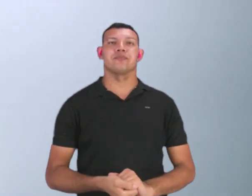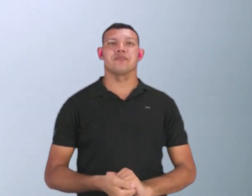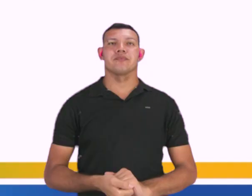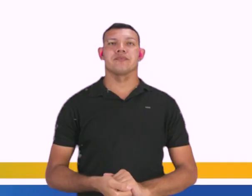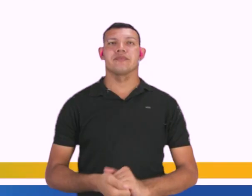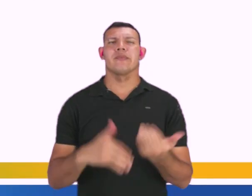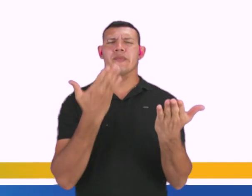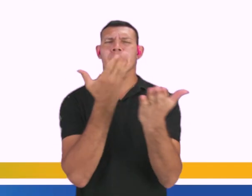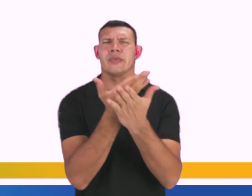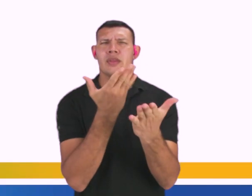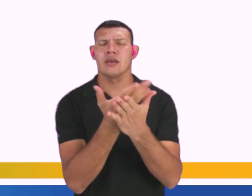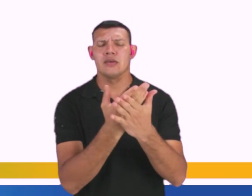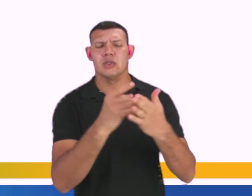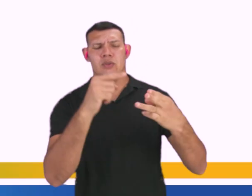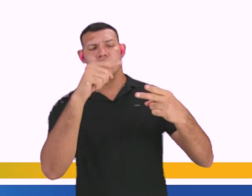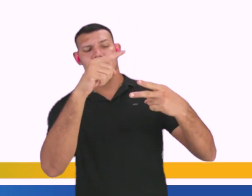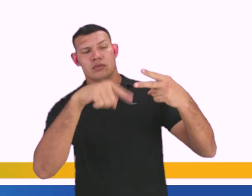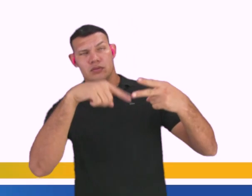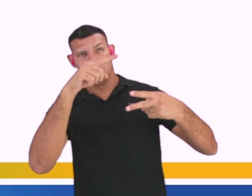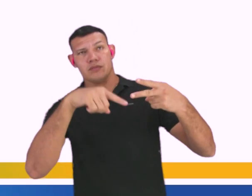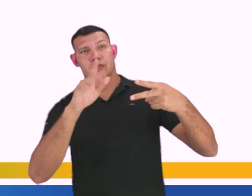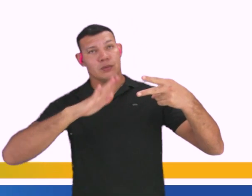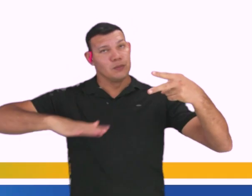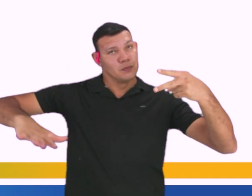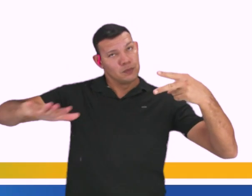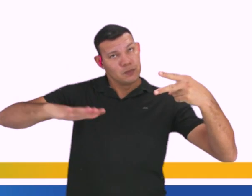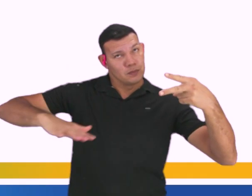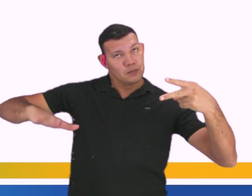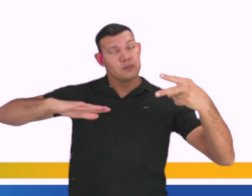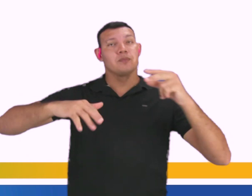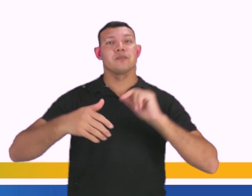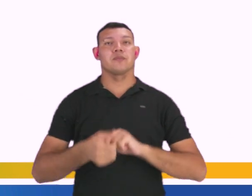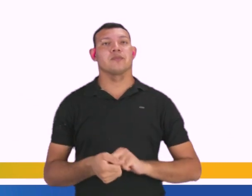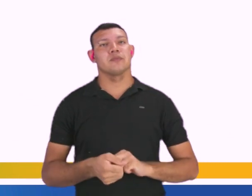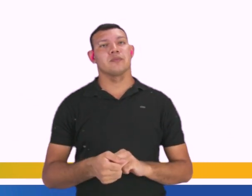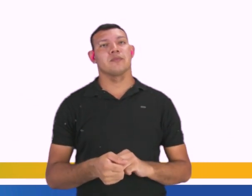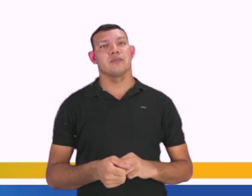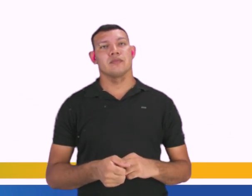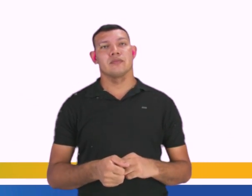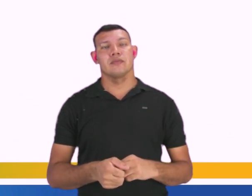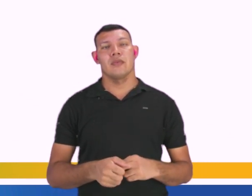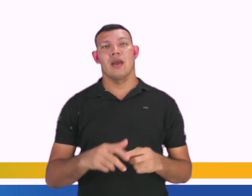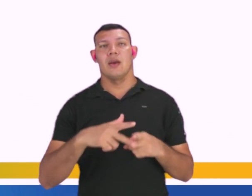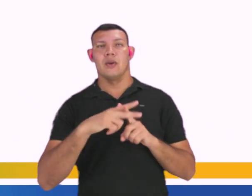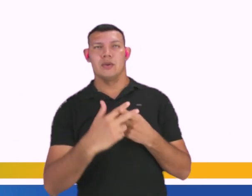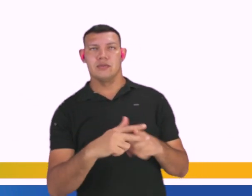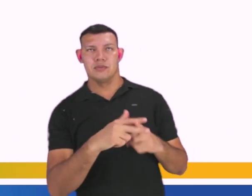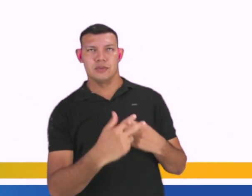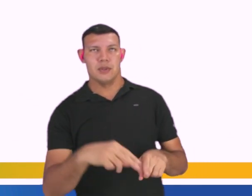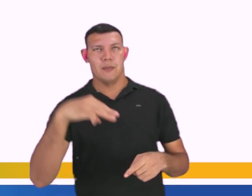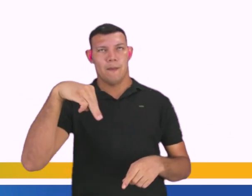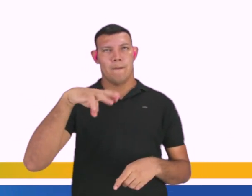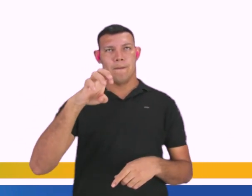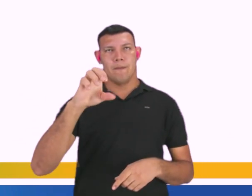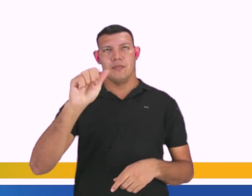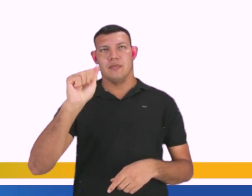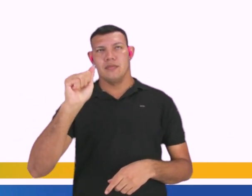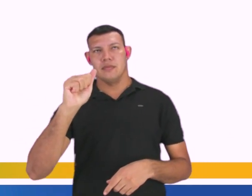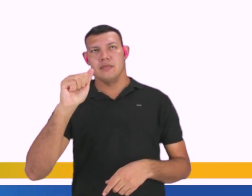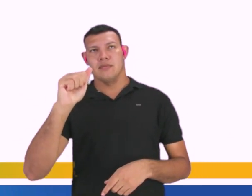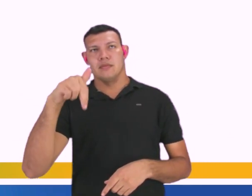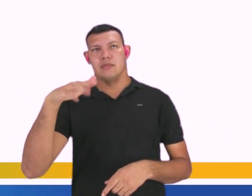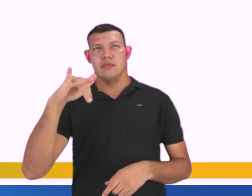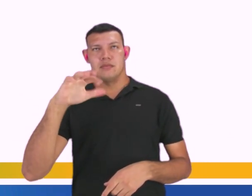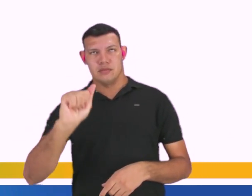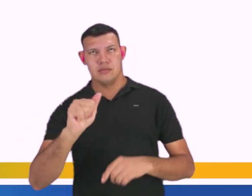Esse estudo ele vai se dividir em duas áreas, que são chamadas, que é chamada de mecânica dos fluidos, né? E aí nós temos que a primeira área